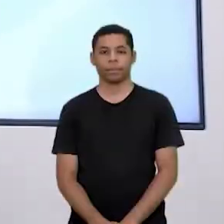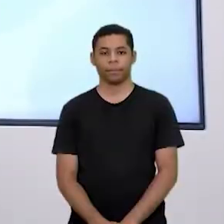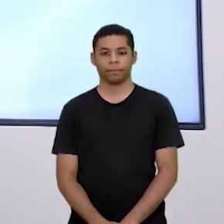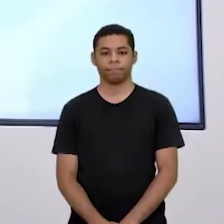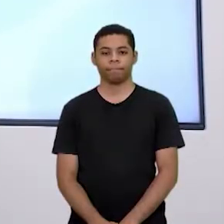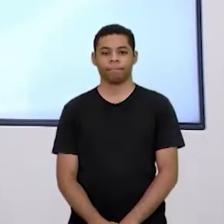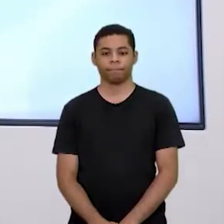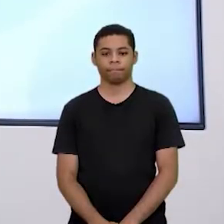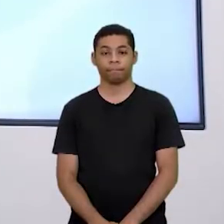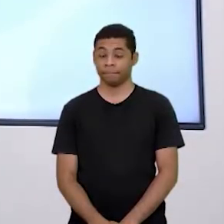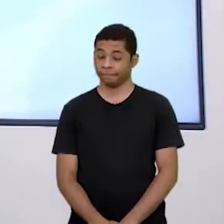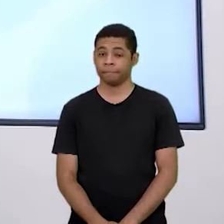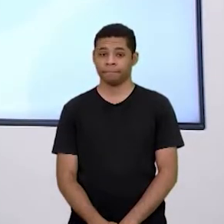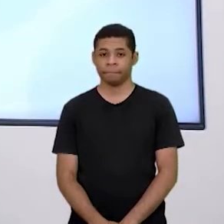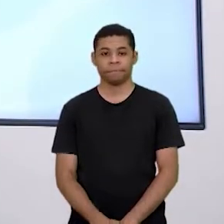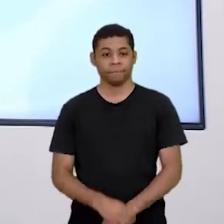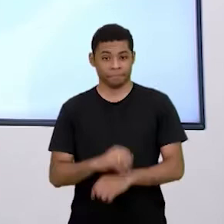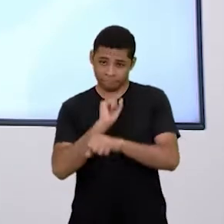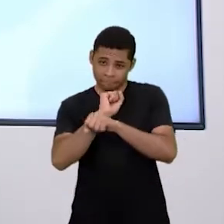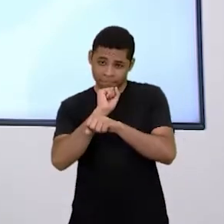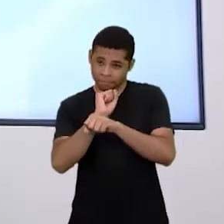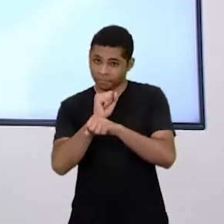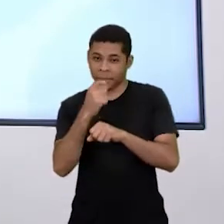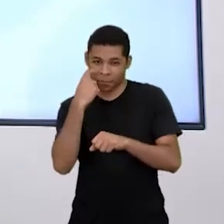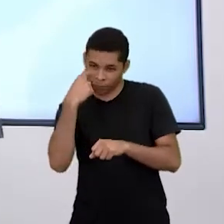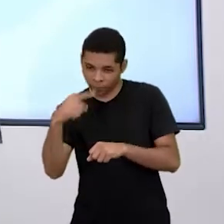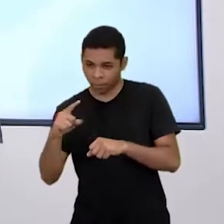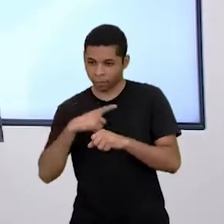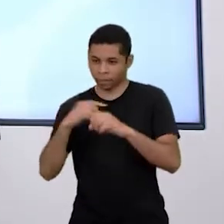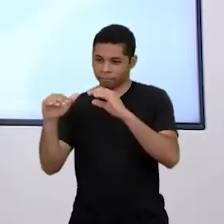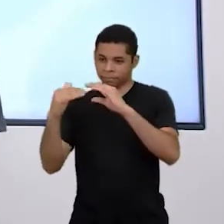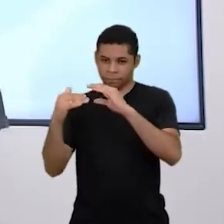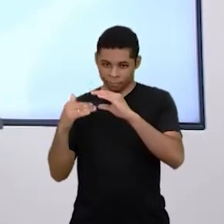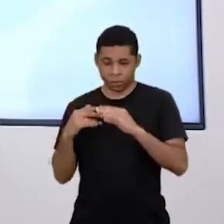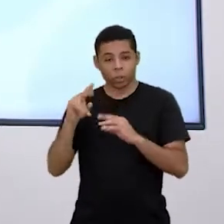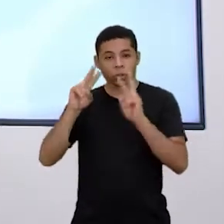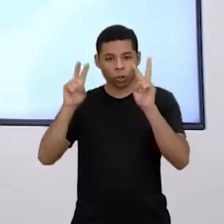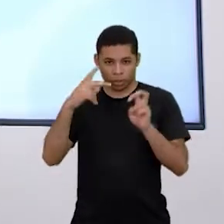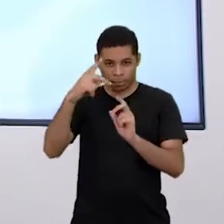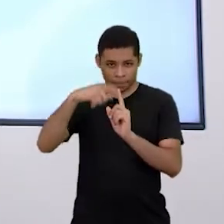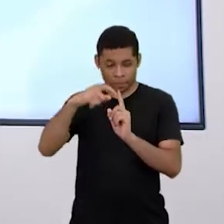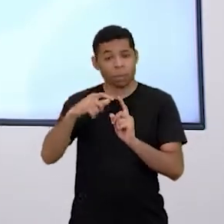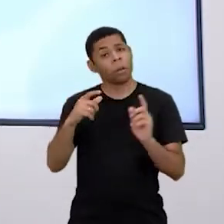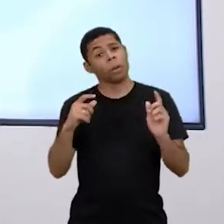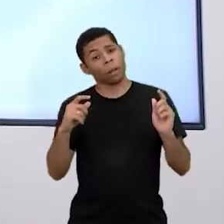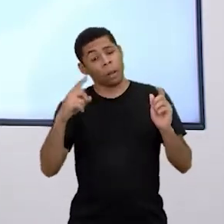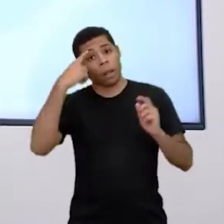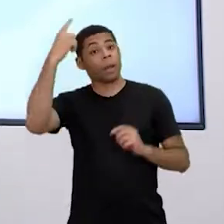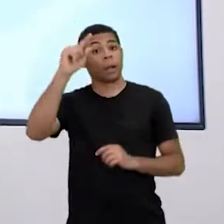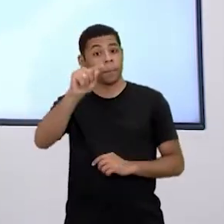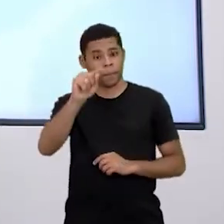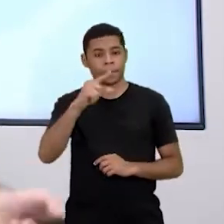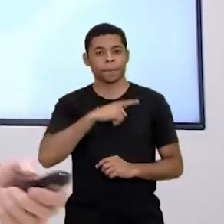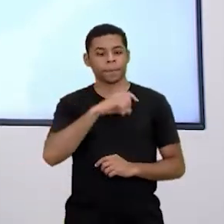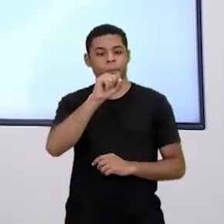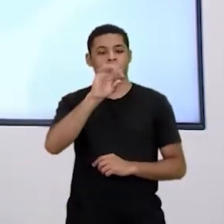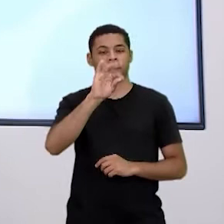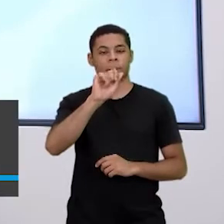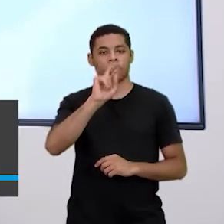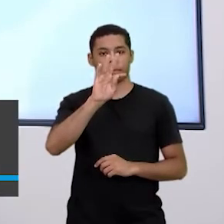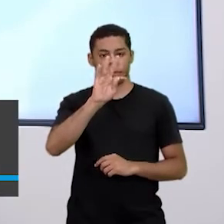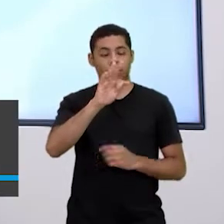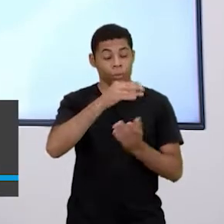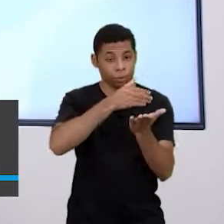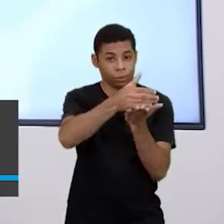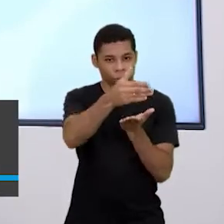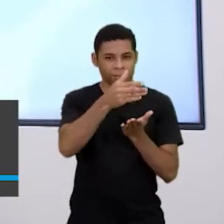Voltamos aqui, estamos aguardando vocês aqui no chat falando das suas personagens, hein? Lembrando que você pode também compartilhar no Start, no CMSP, a